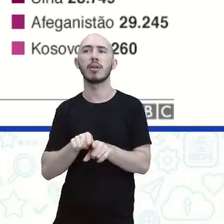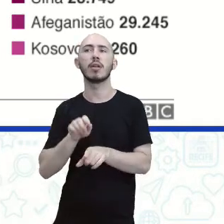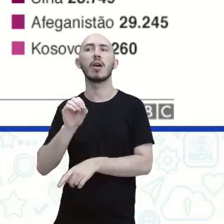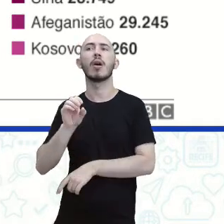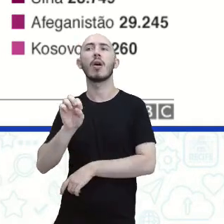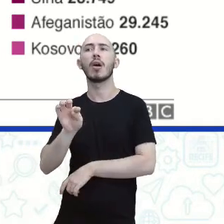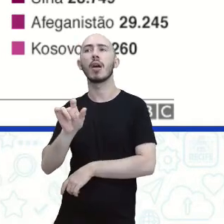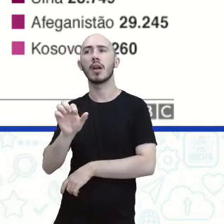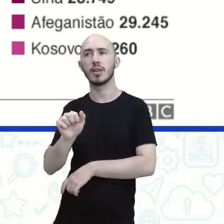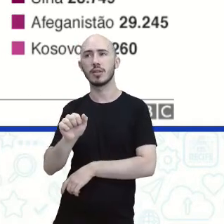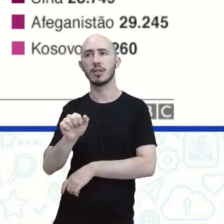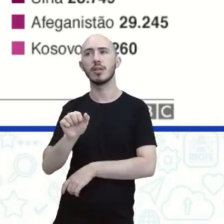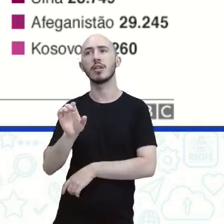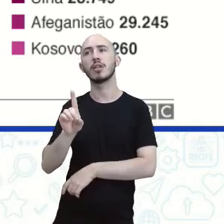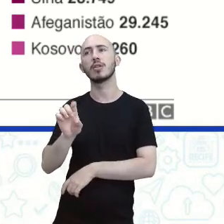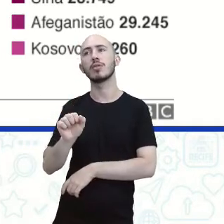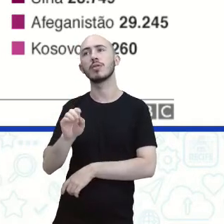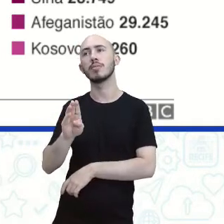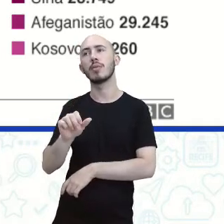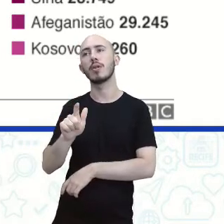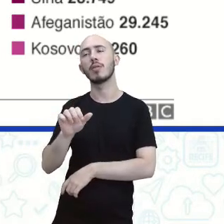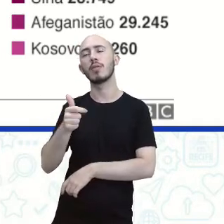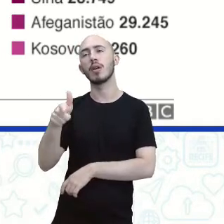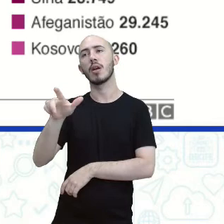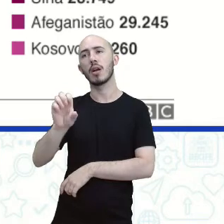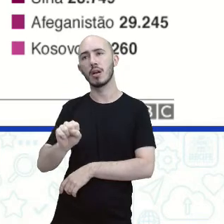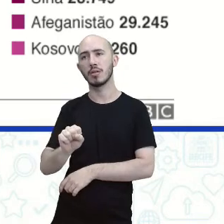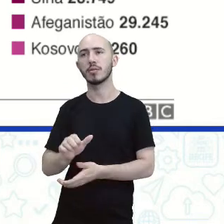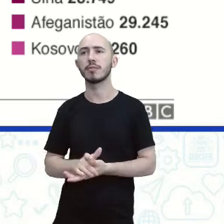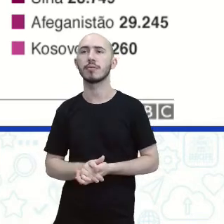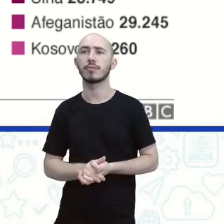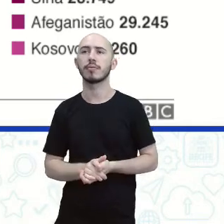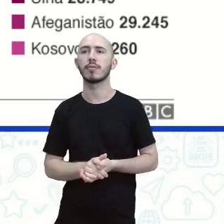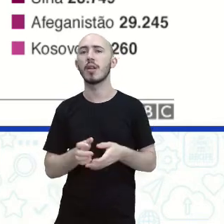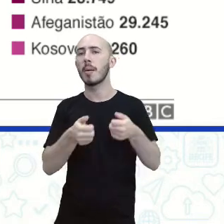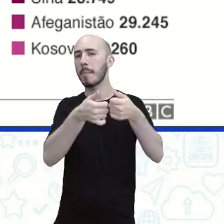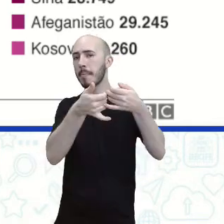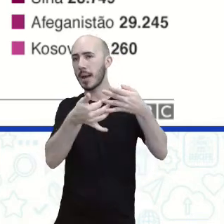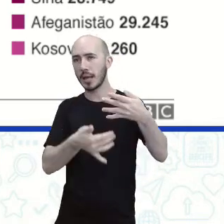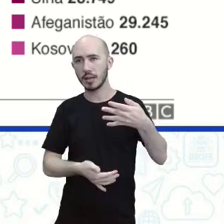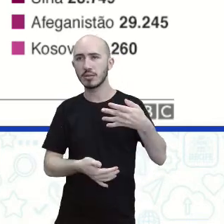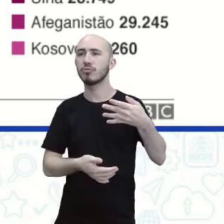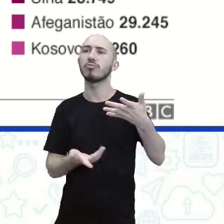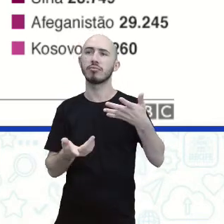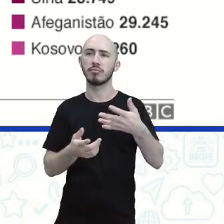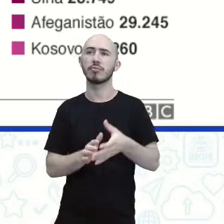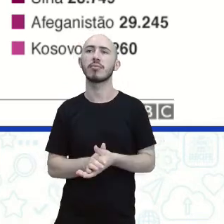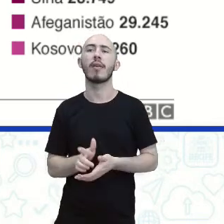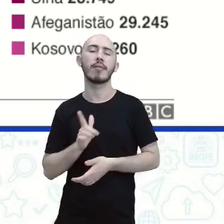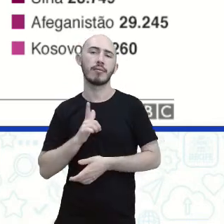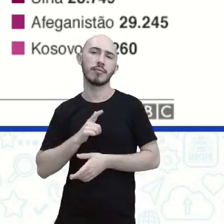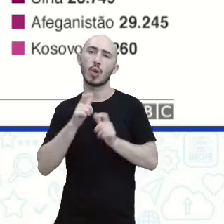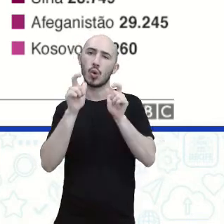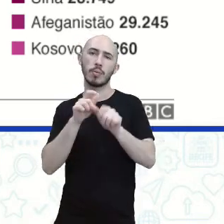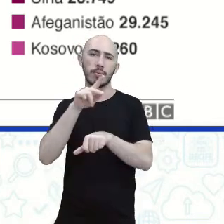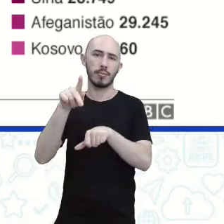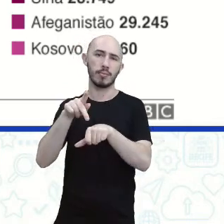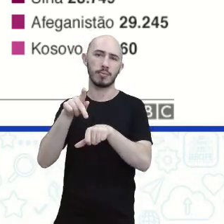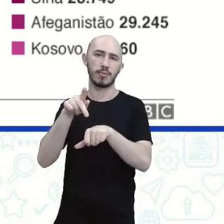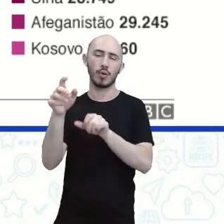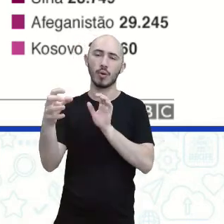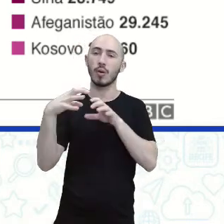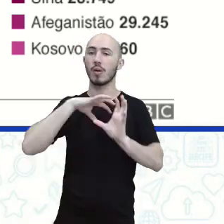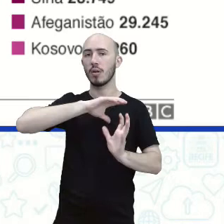Tá. Principais nações, Eritreia, Nigéria e outros países, tá? Ou seja, África, né, professor? África, né? Aí